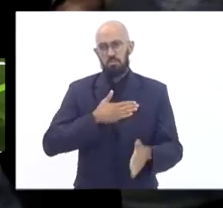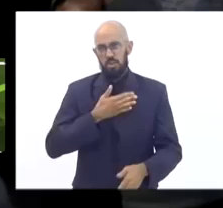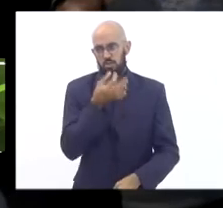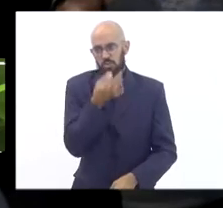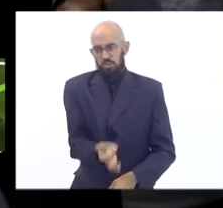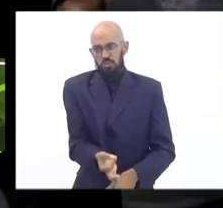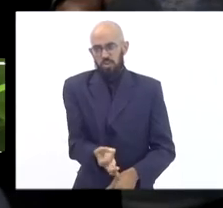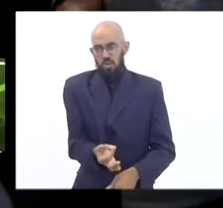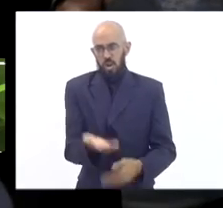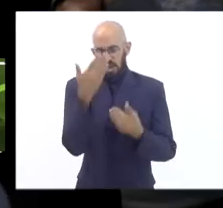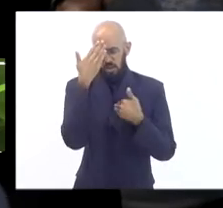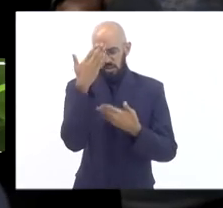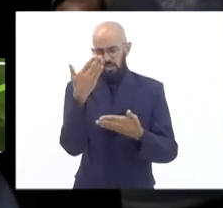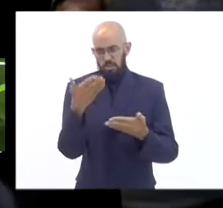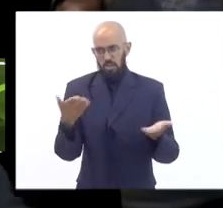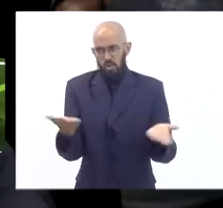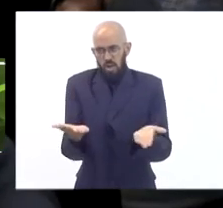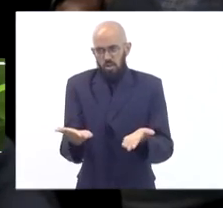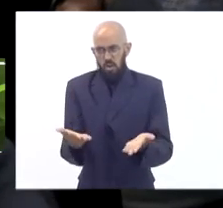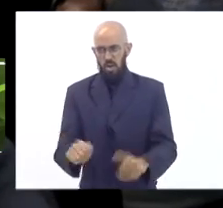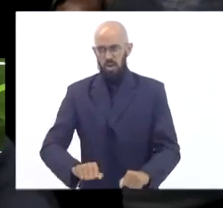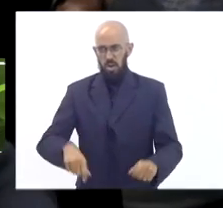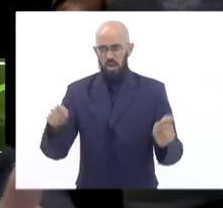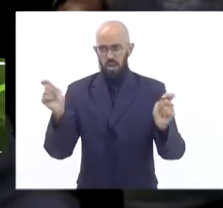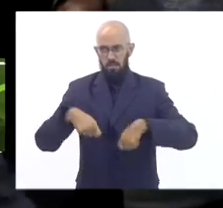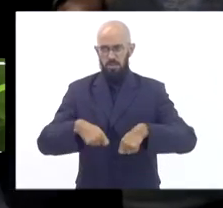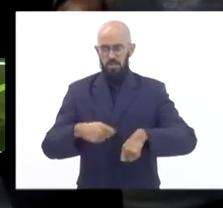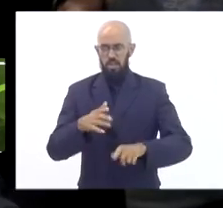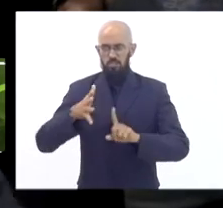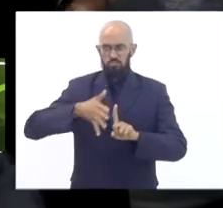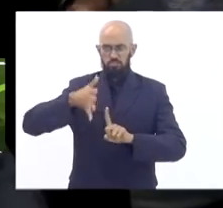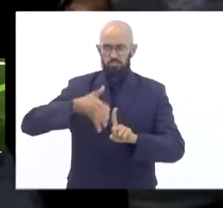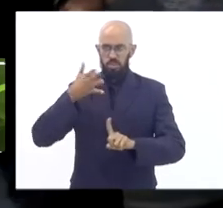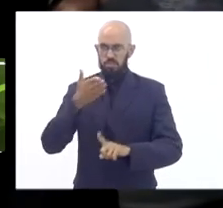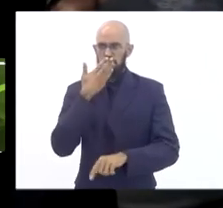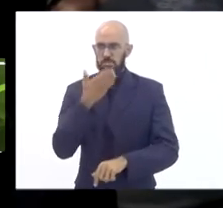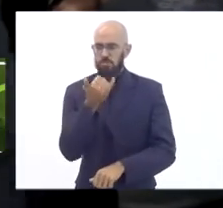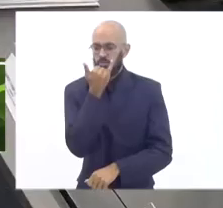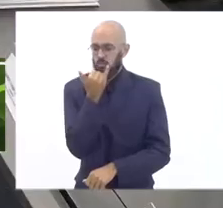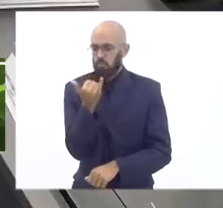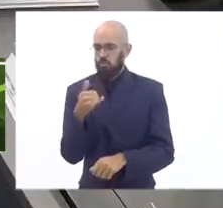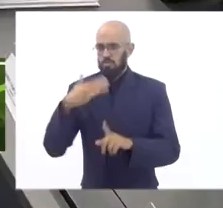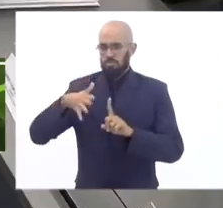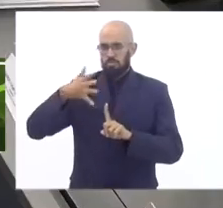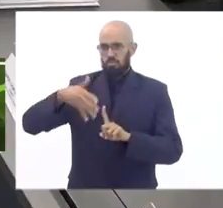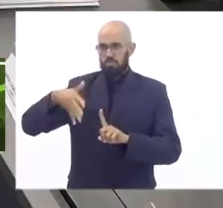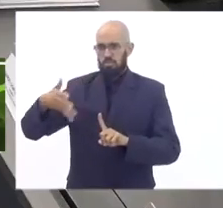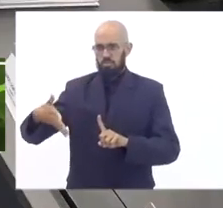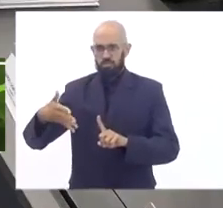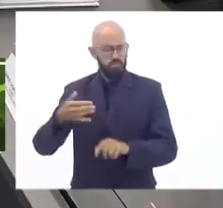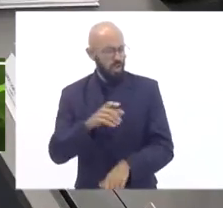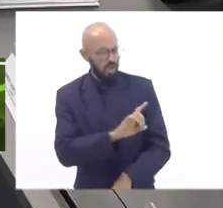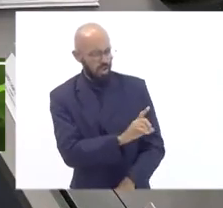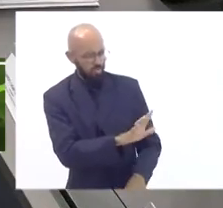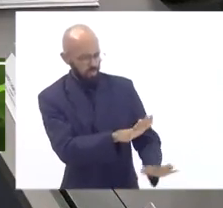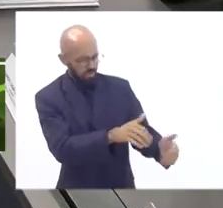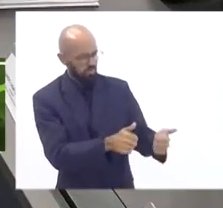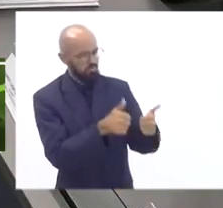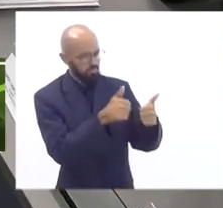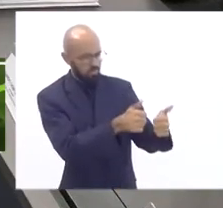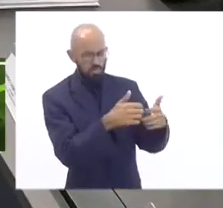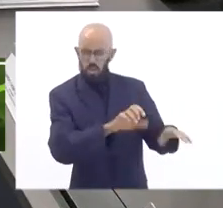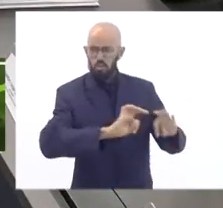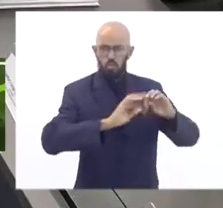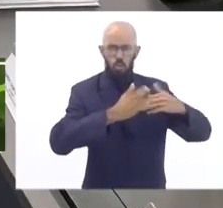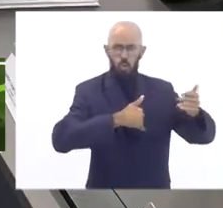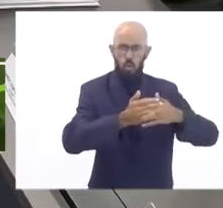presidente, agradecendo desde já a possibilidade de fazer uso da palavra e pedindo desculpa por ter me estendido. Nada, que isso. Pode usar da palavra aqui, o espaço aqui para os parlamentares.